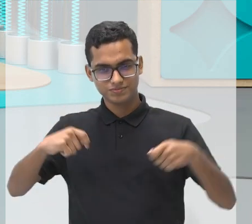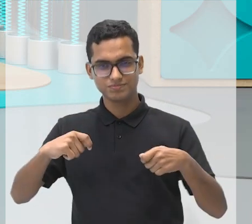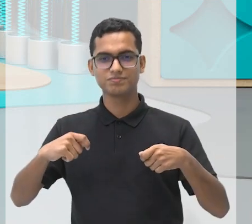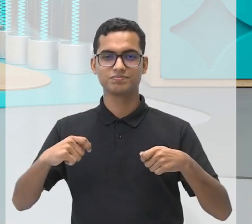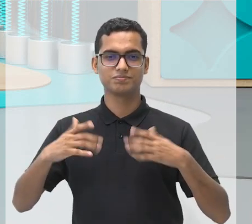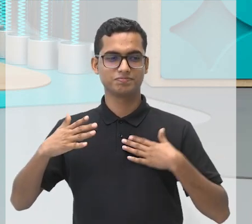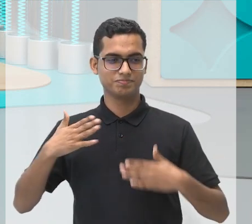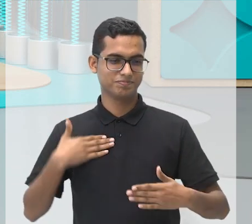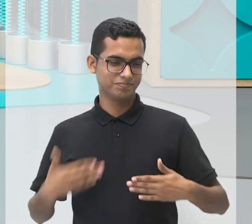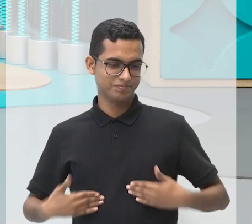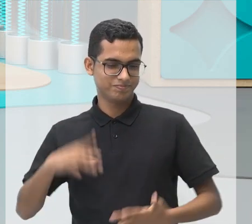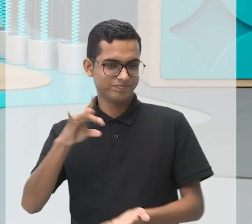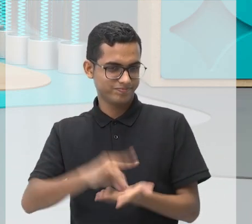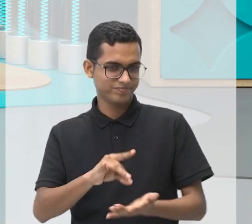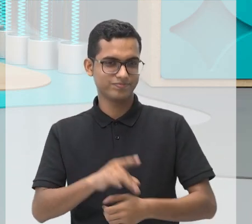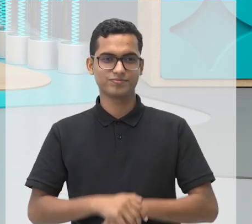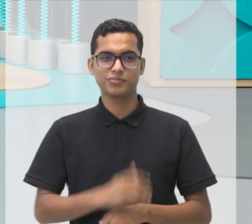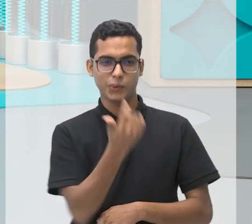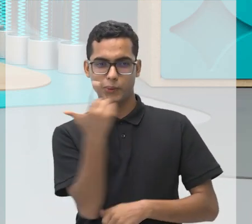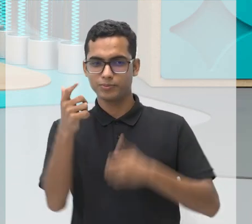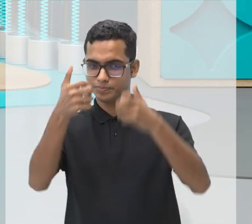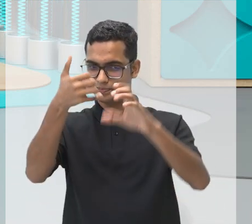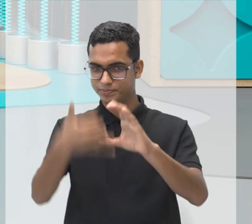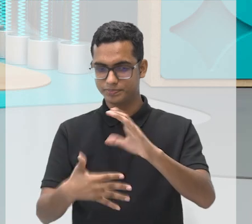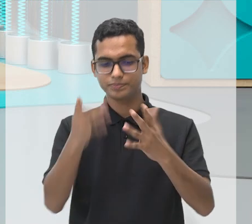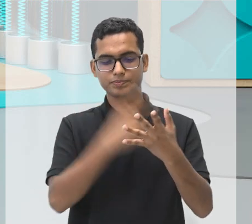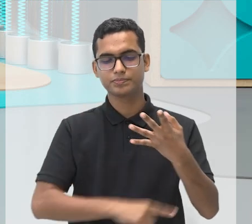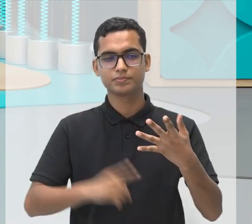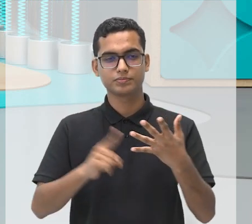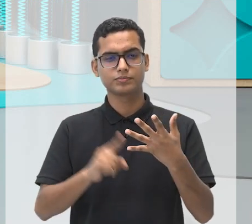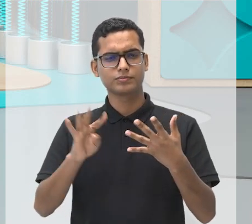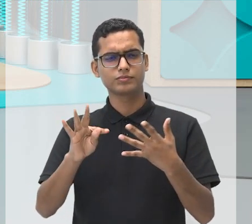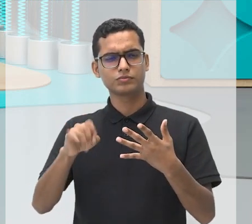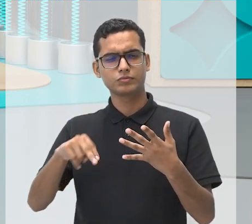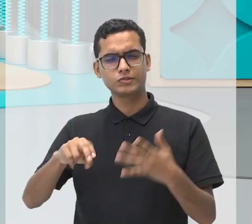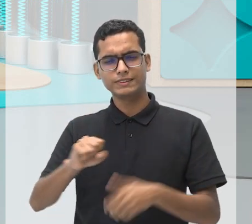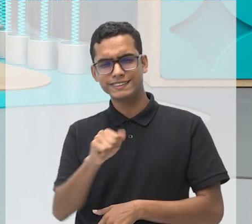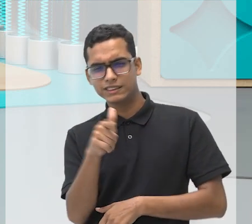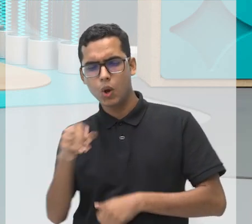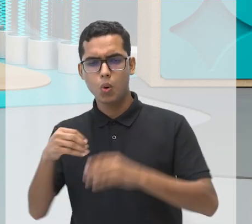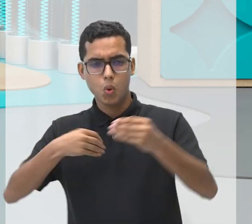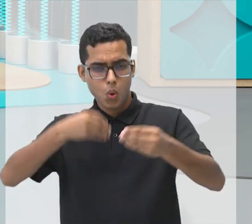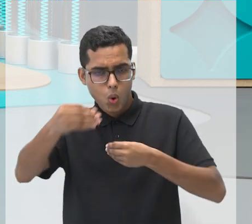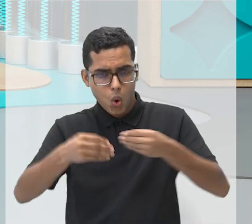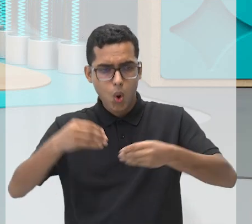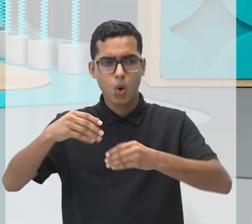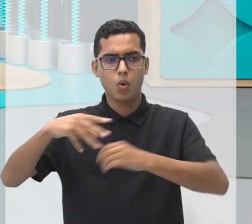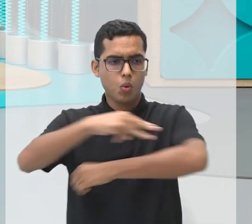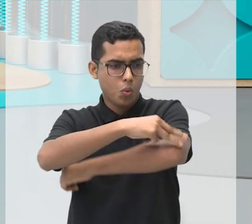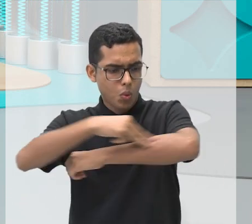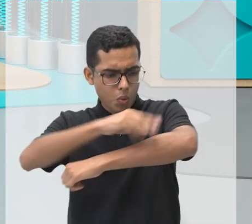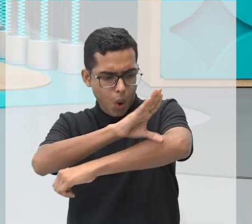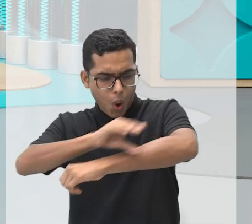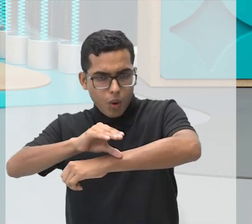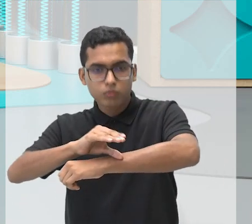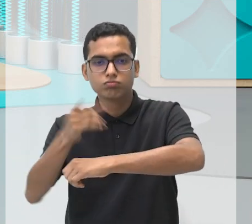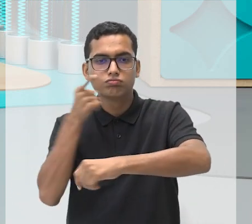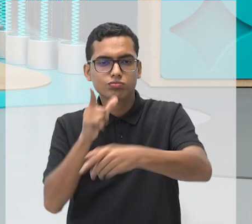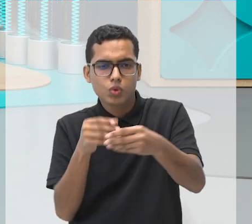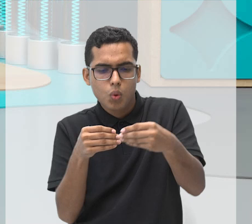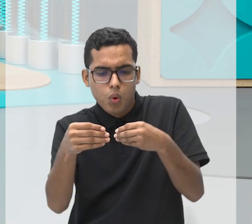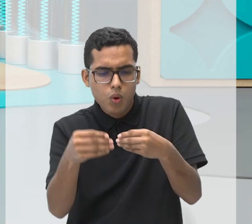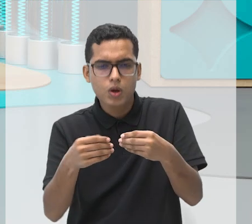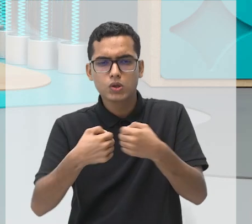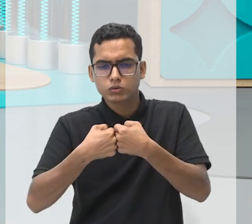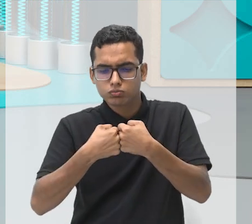físicas. Outra característica é a tensão e a elasticidade muscular, que estão associadas aí a diferentes estruturas corporais,